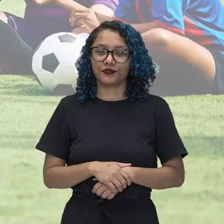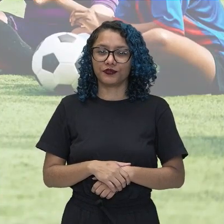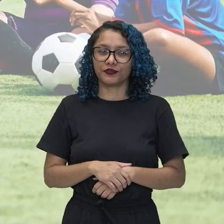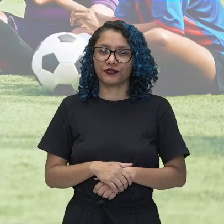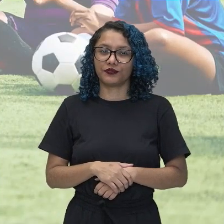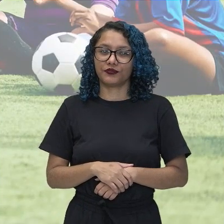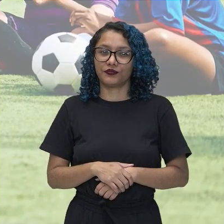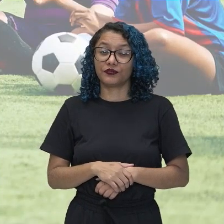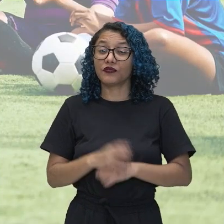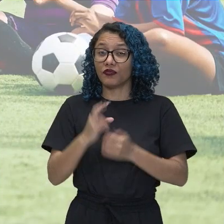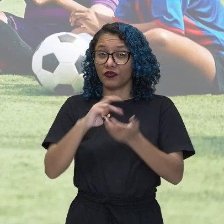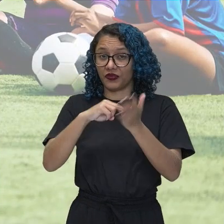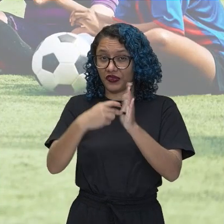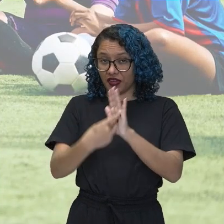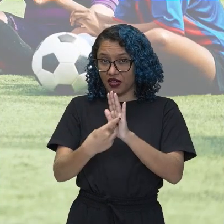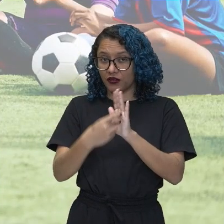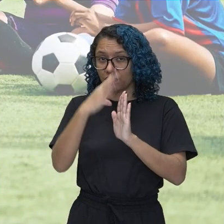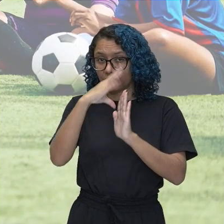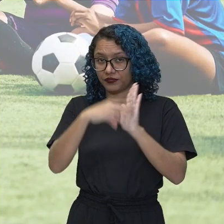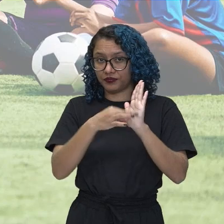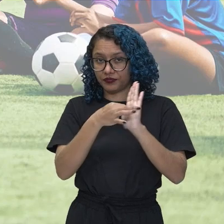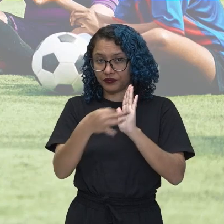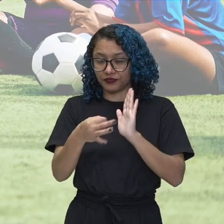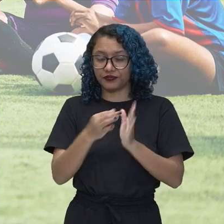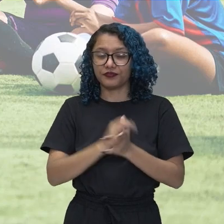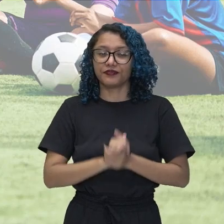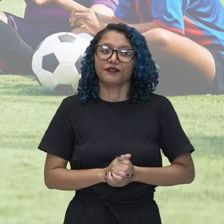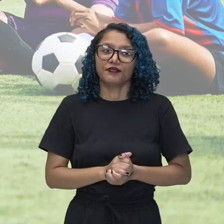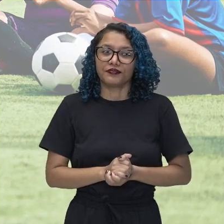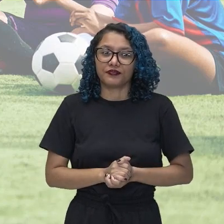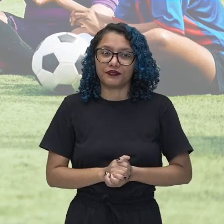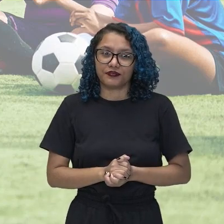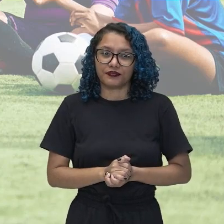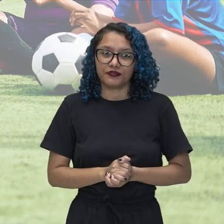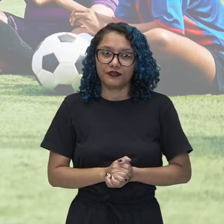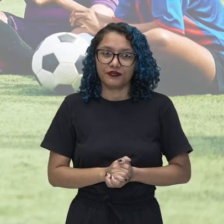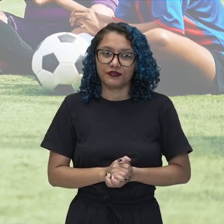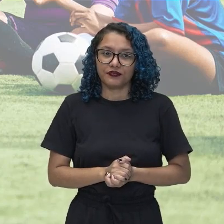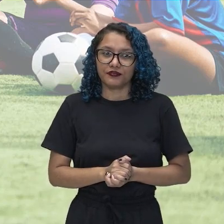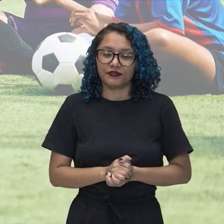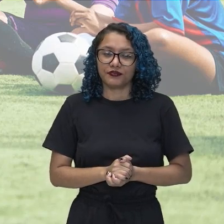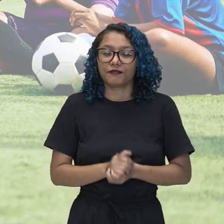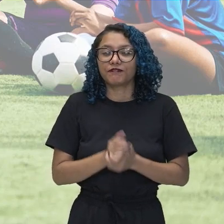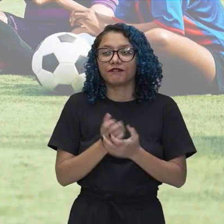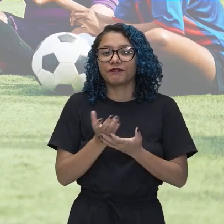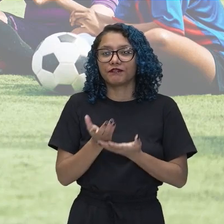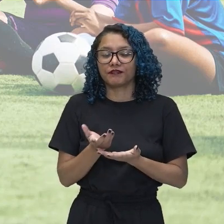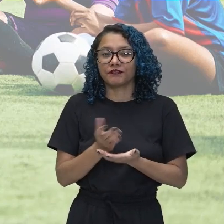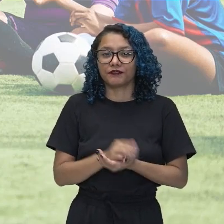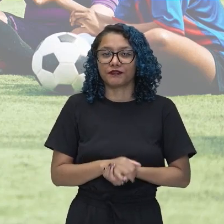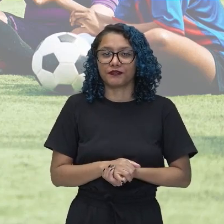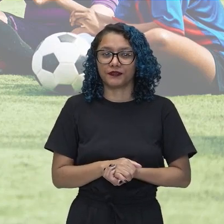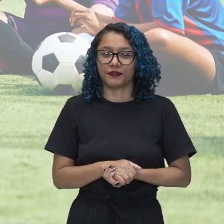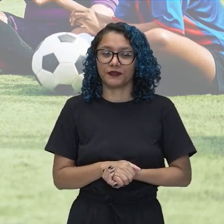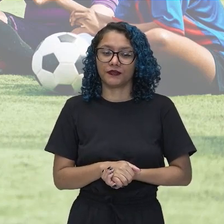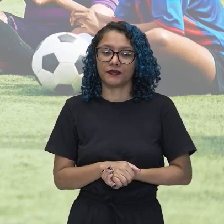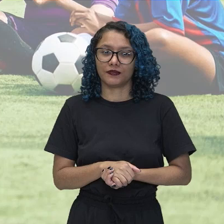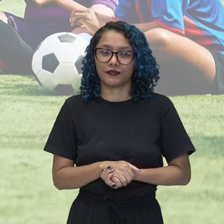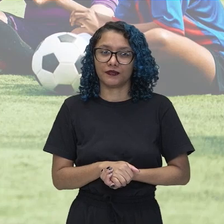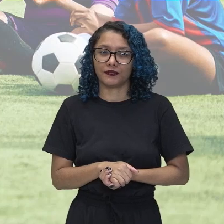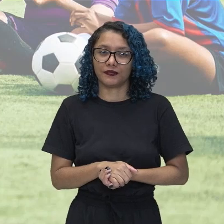é a resenha, né? De como funciona. Então, eu tenho aí o sentido mais